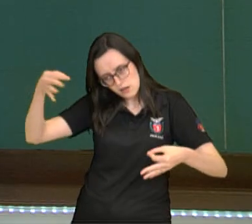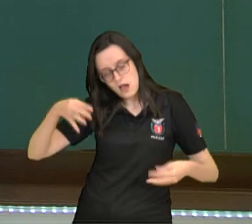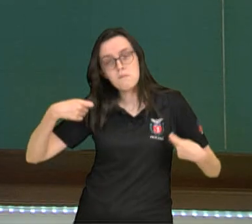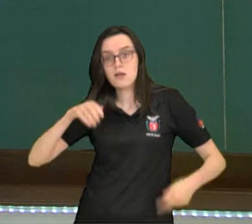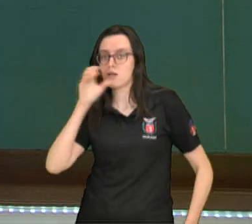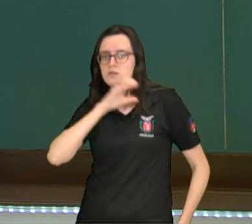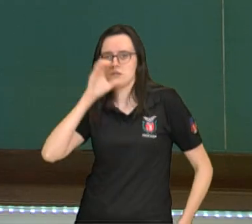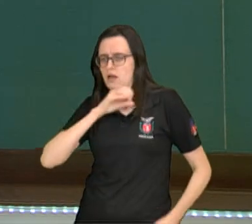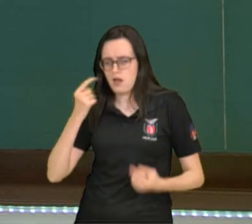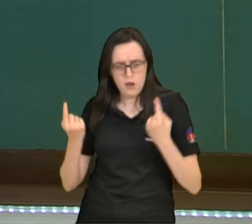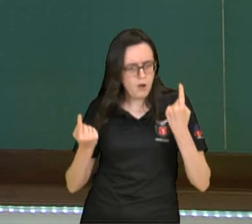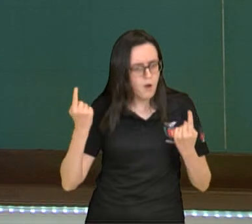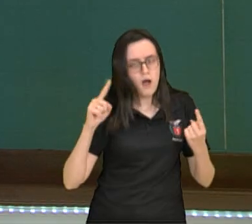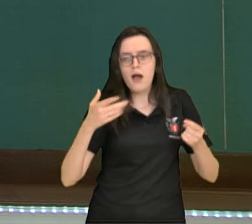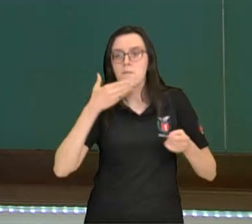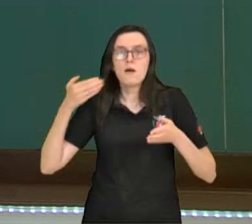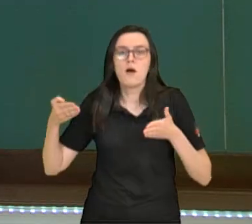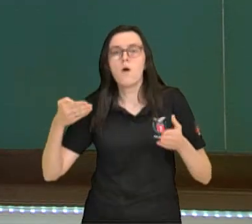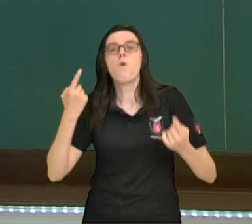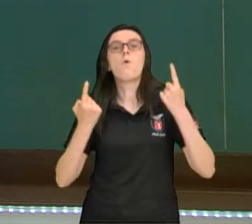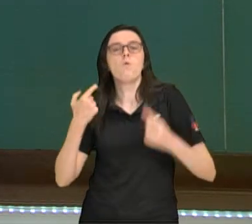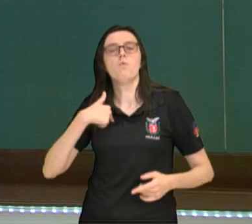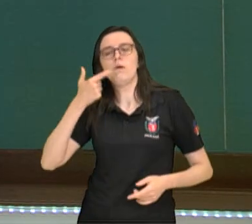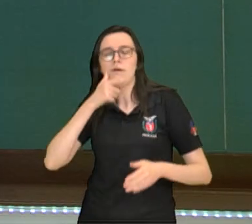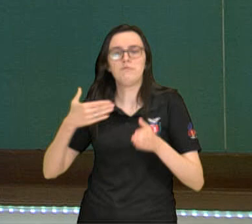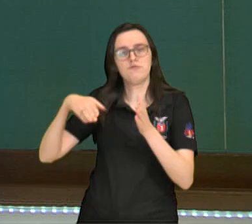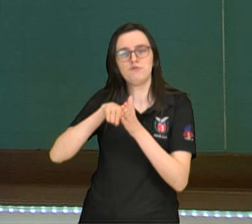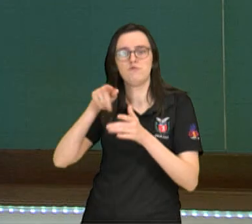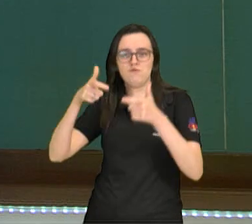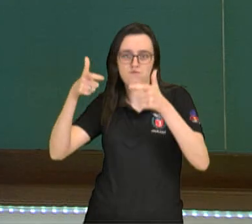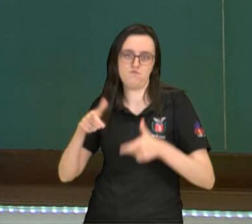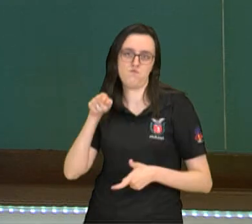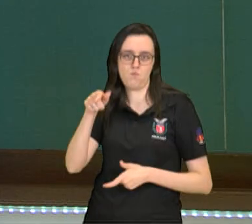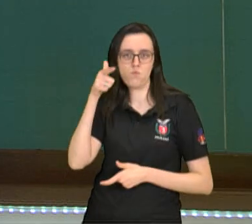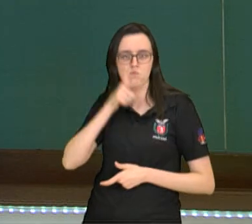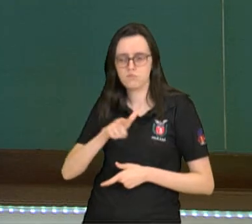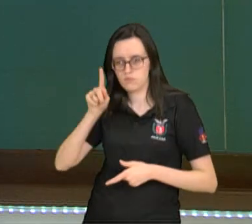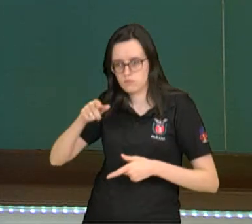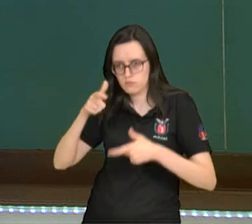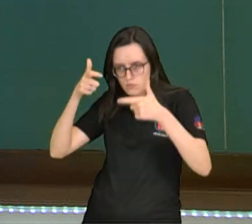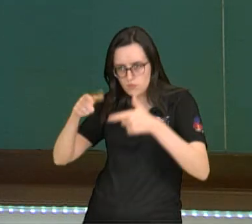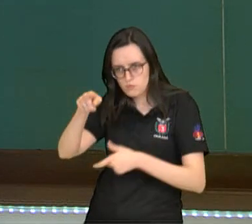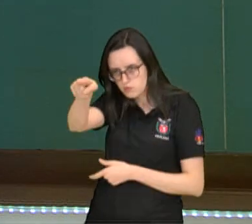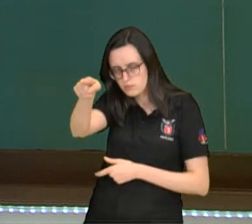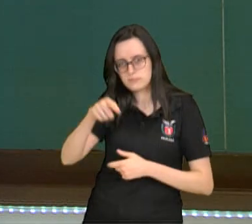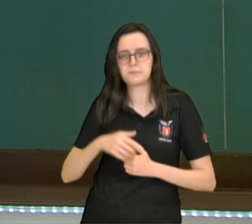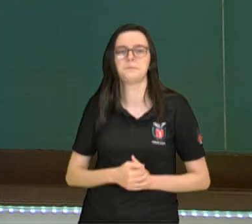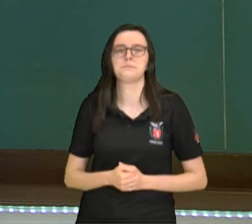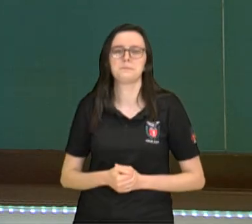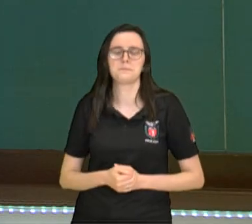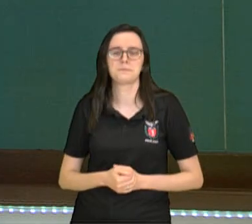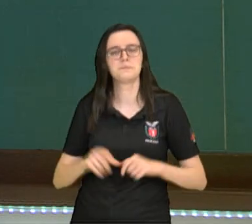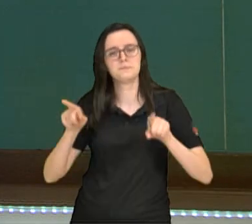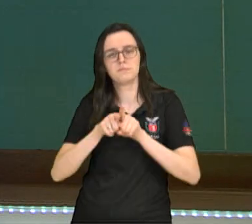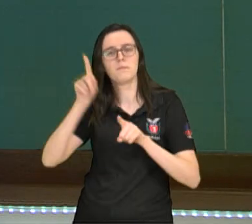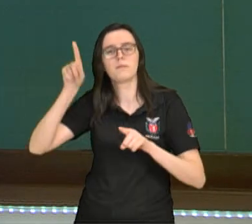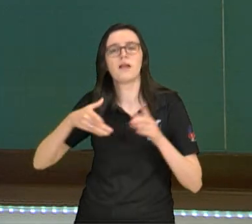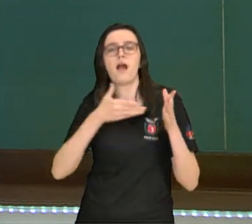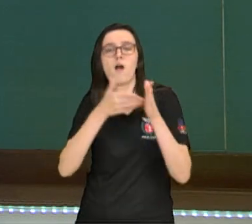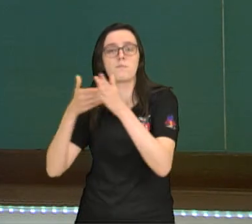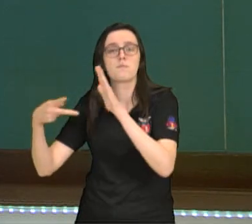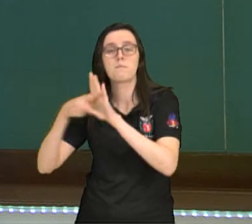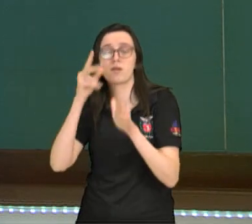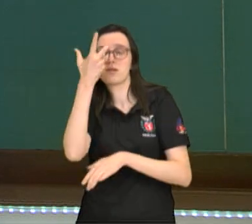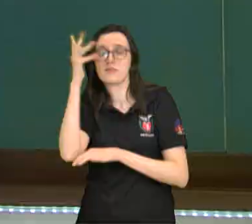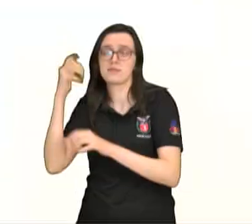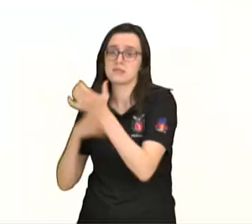muito ágil para saber qual que vai ser o melhor caminho para ela chegar naquele ponto de controle que é o próximo. E aqui os obstáculos naturais.